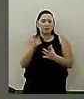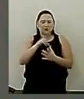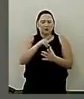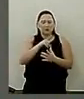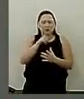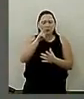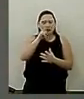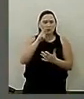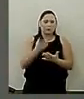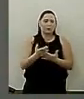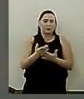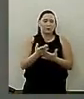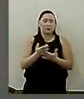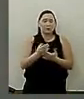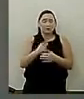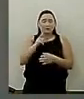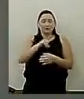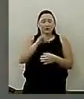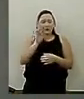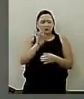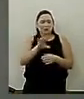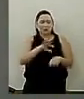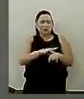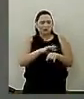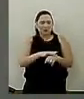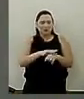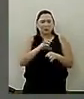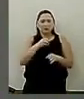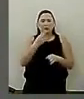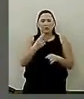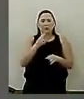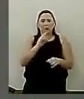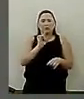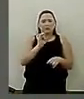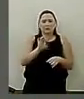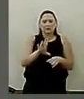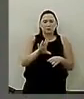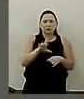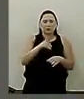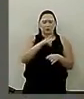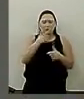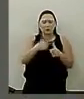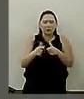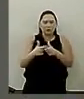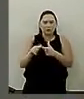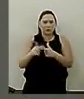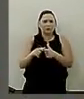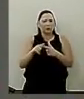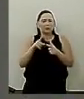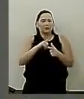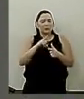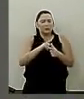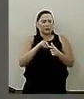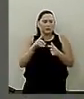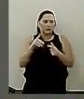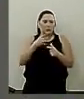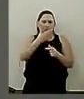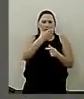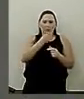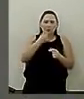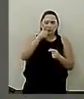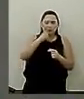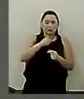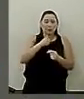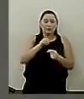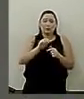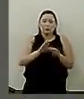iminente. Não só por causa de uma enfermidade, não só por causa de problemas de relacionamento, mas